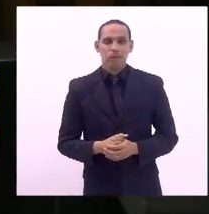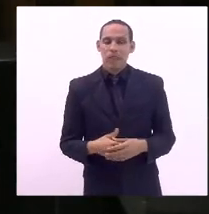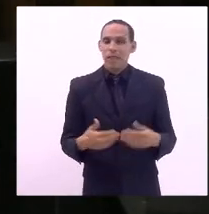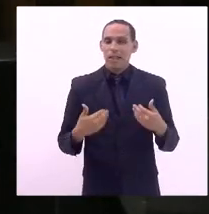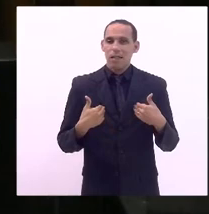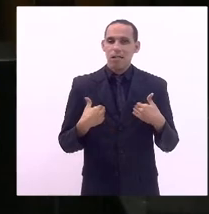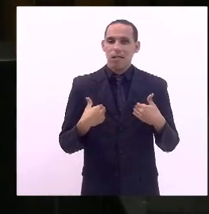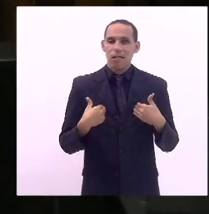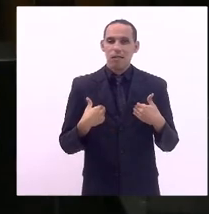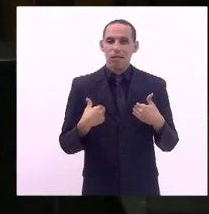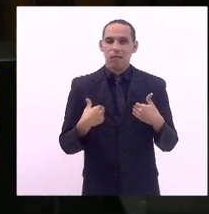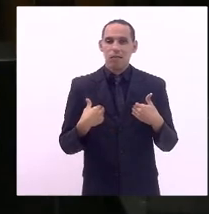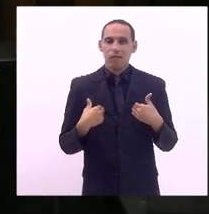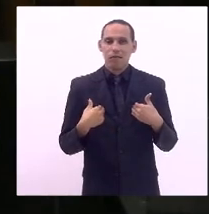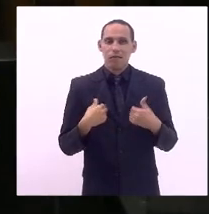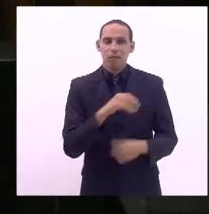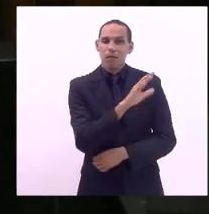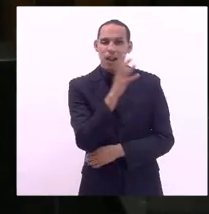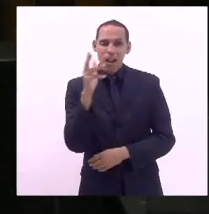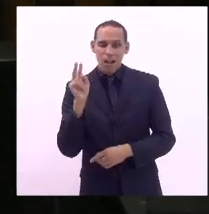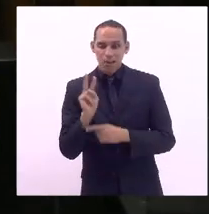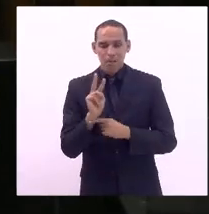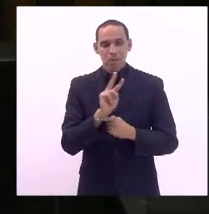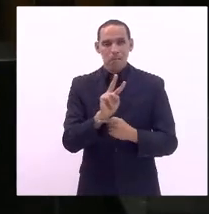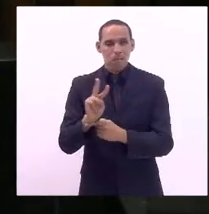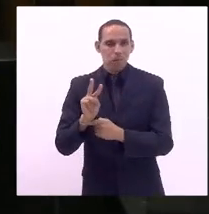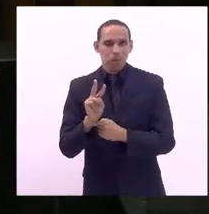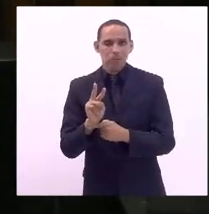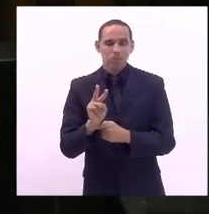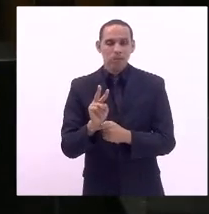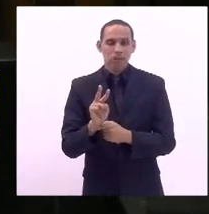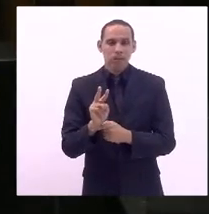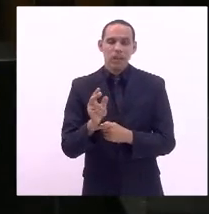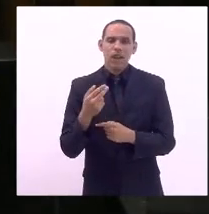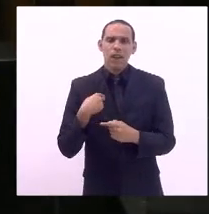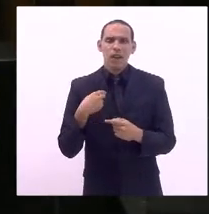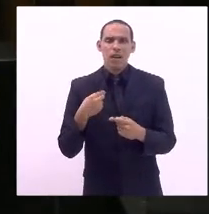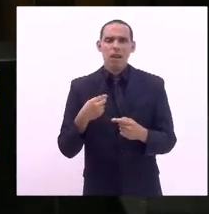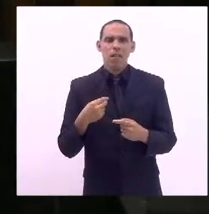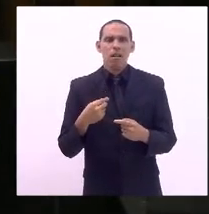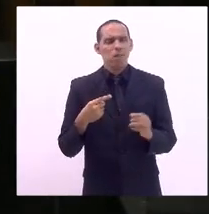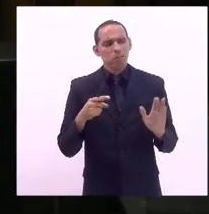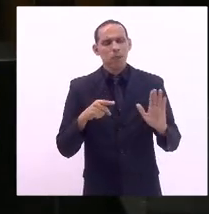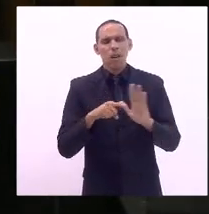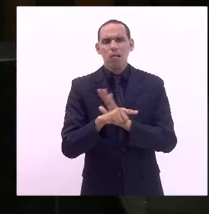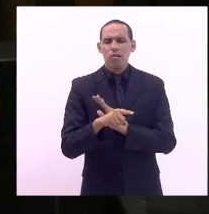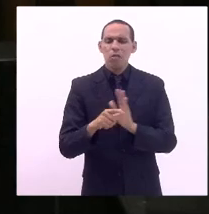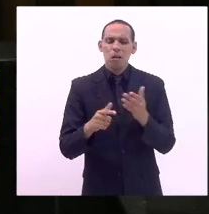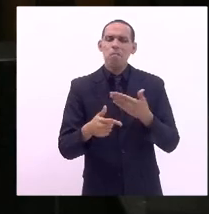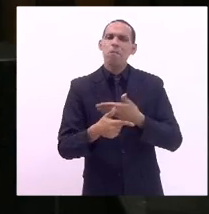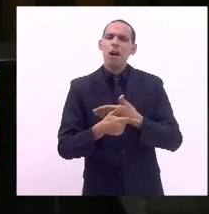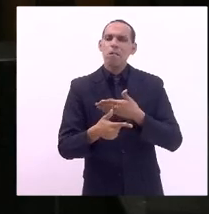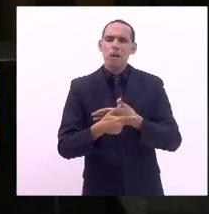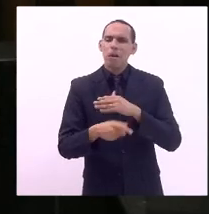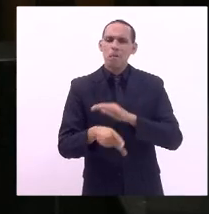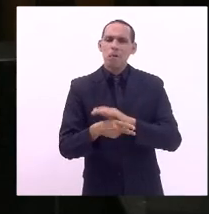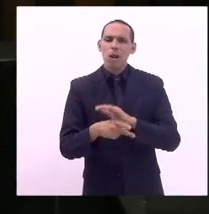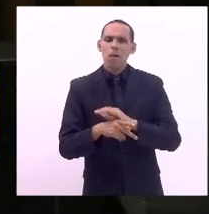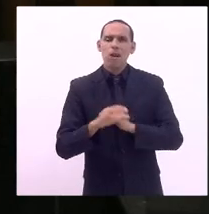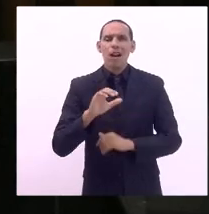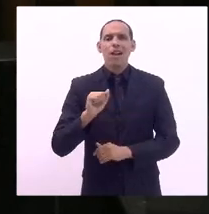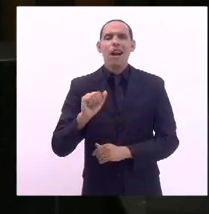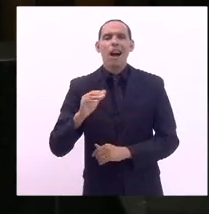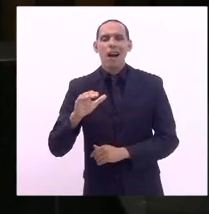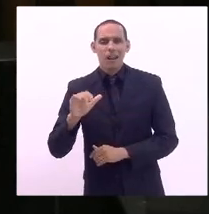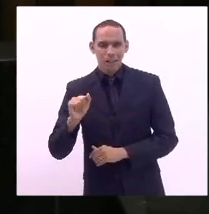como ambientalista que sou, quero questionar qual é o papel que a caça cumpre hoje